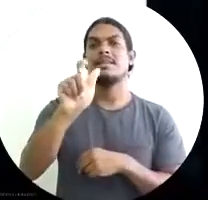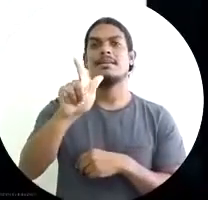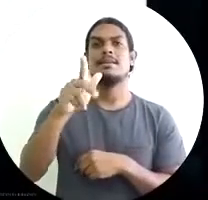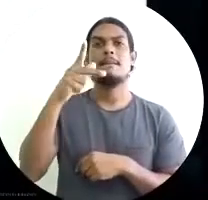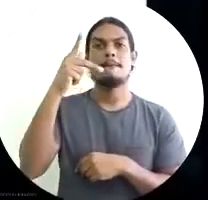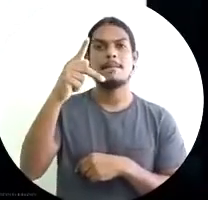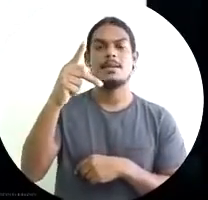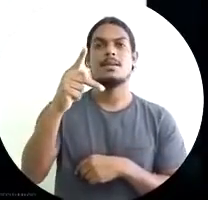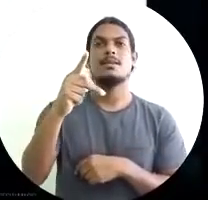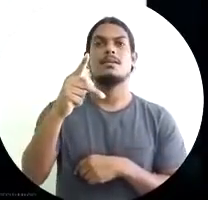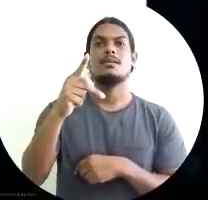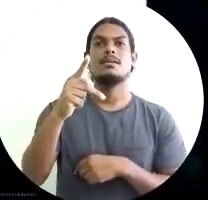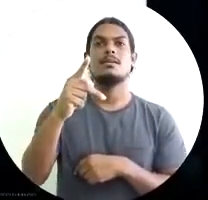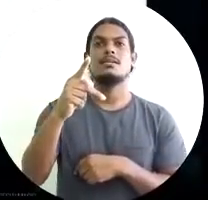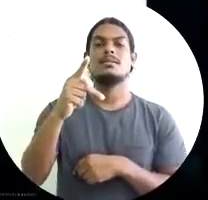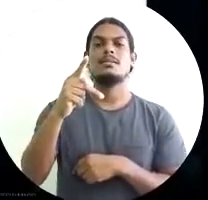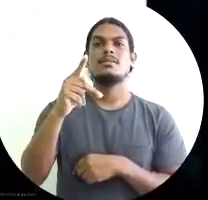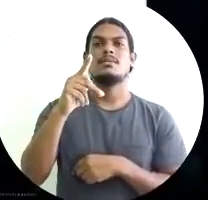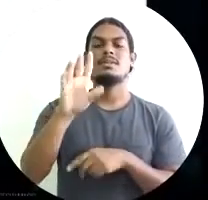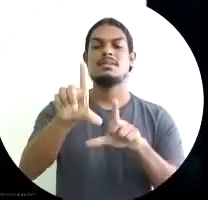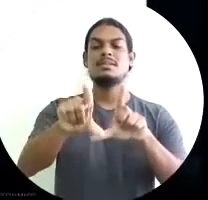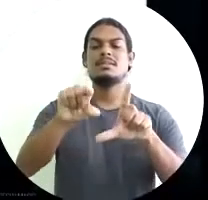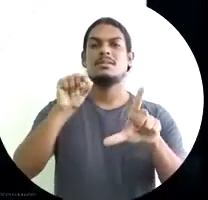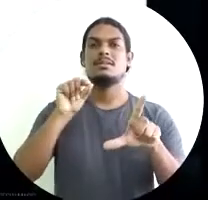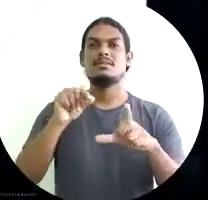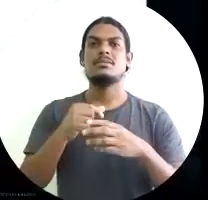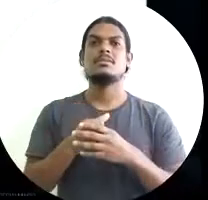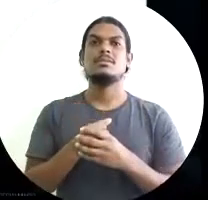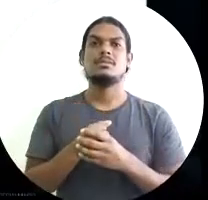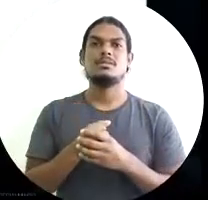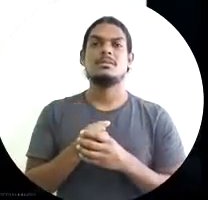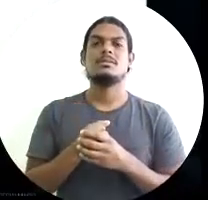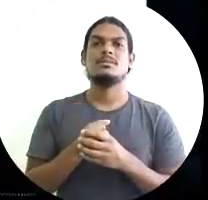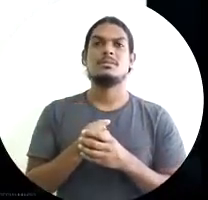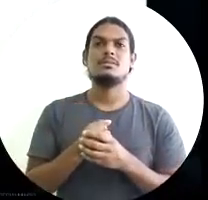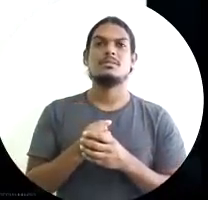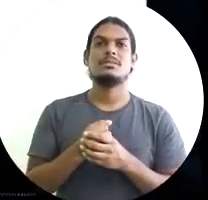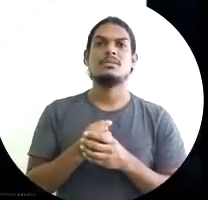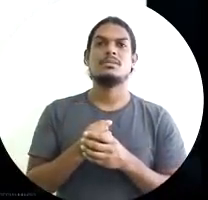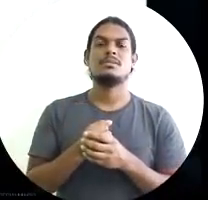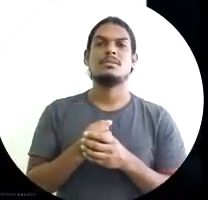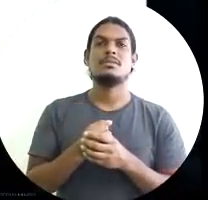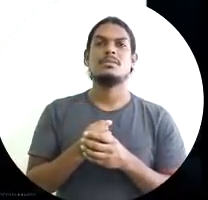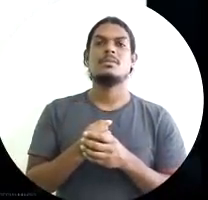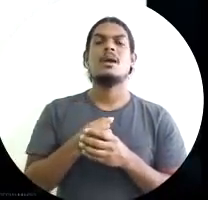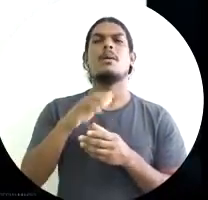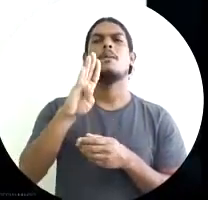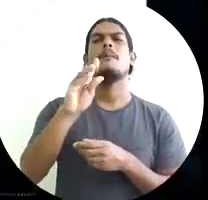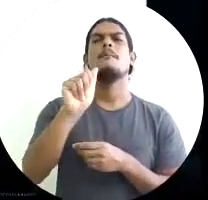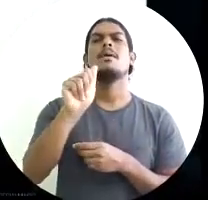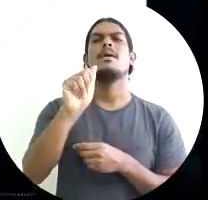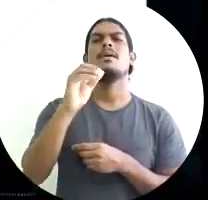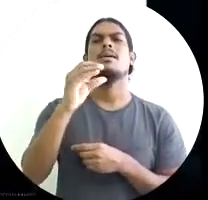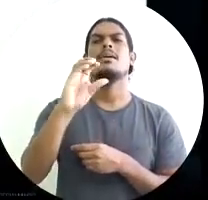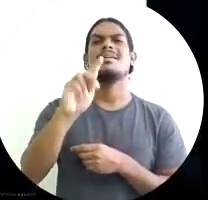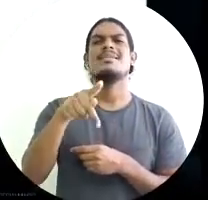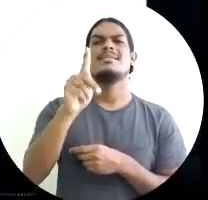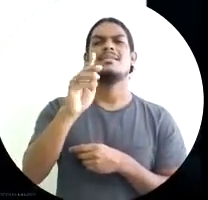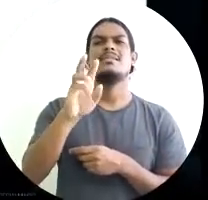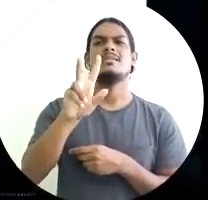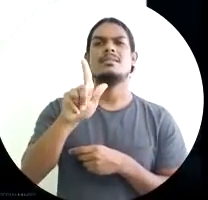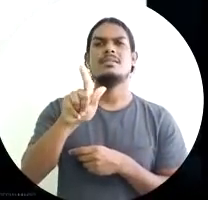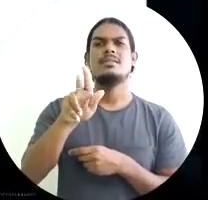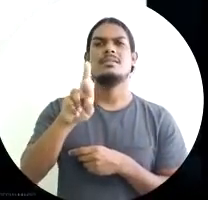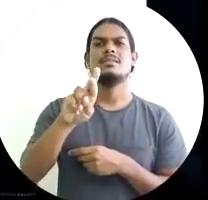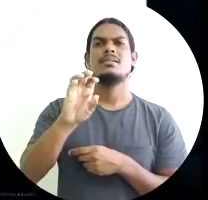documento, ela vai ser selecionada. É um tipo de seletor. Background é uma propriedade, a